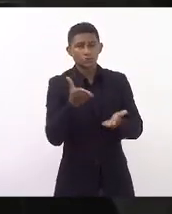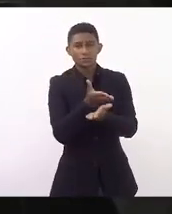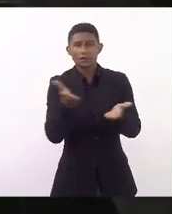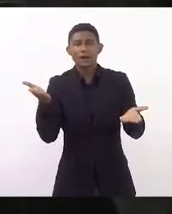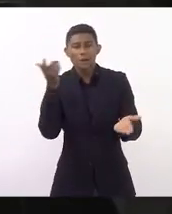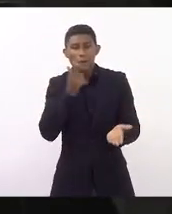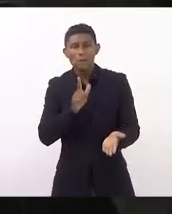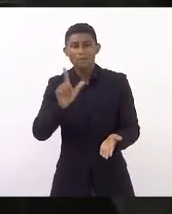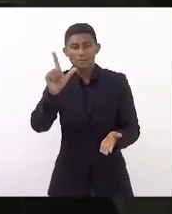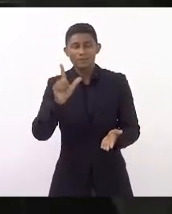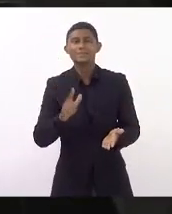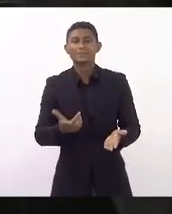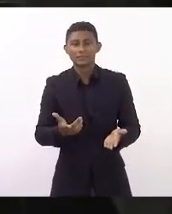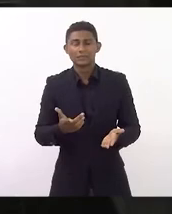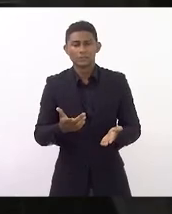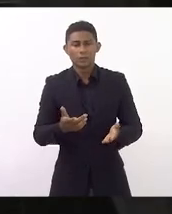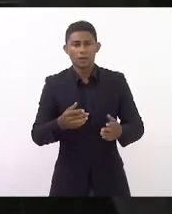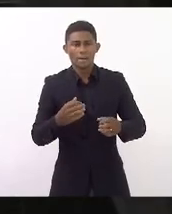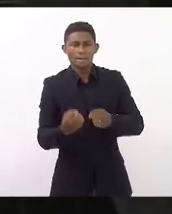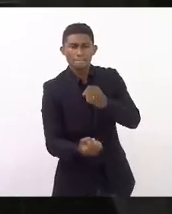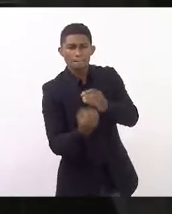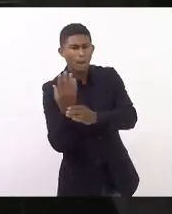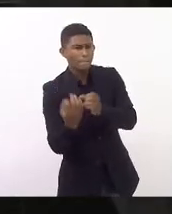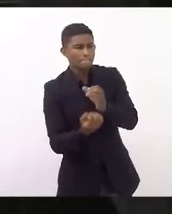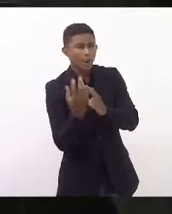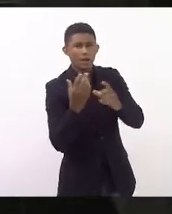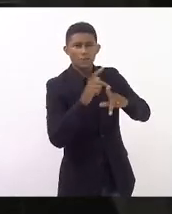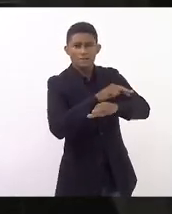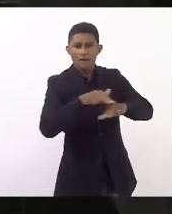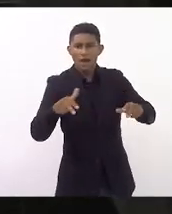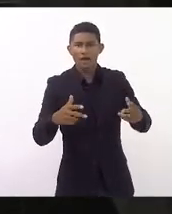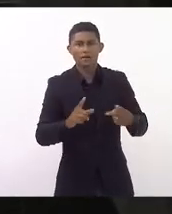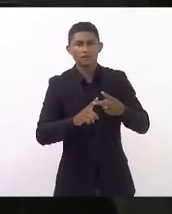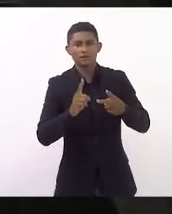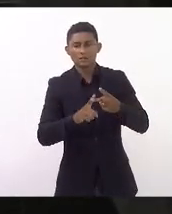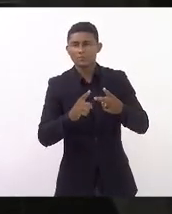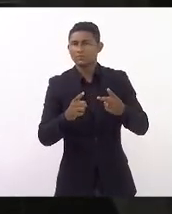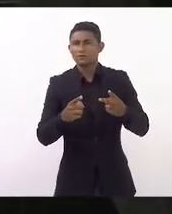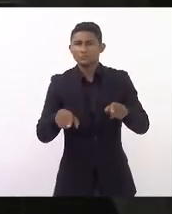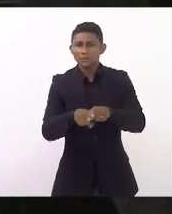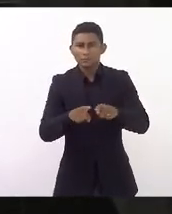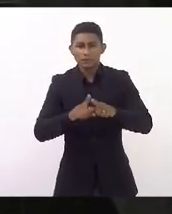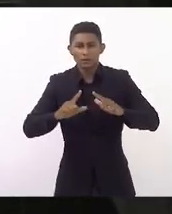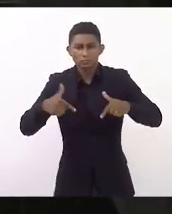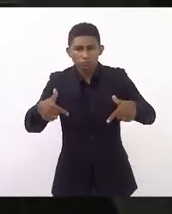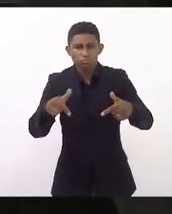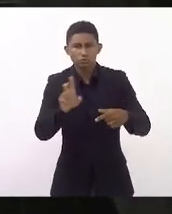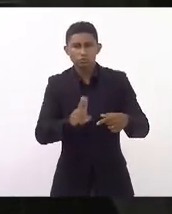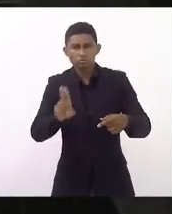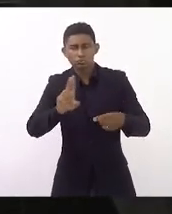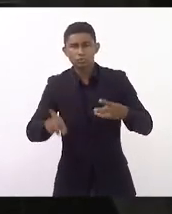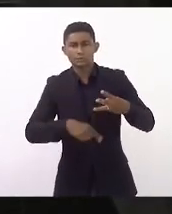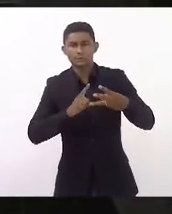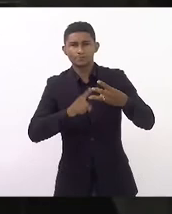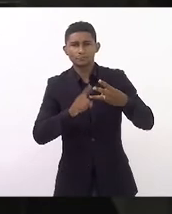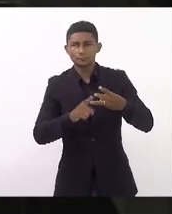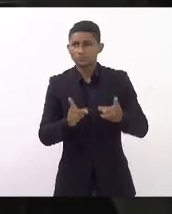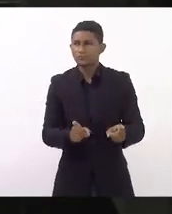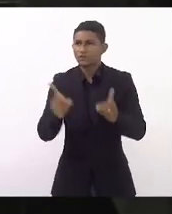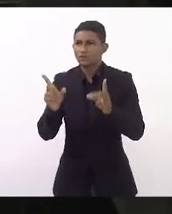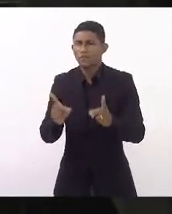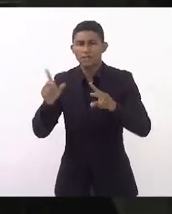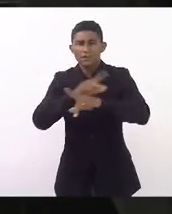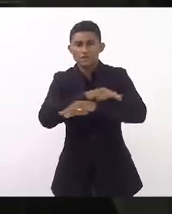produção, formulação, distribuição, aplicação de fertilizantes. Quero mostrar, inclusive, a